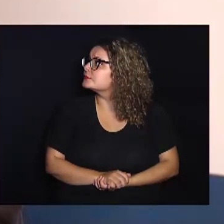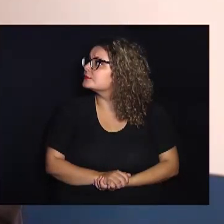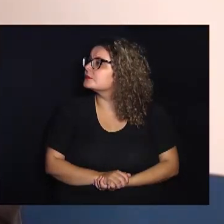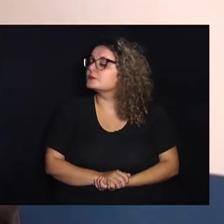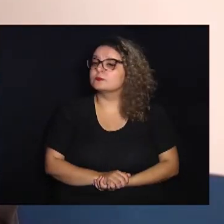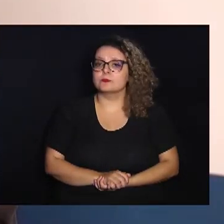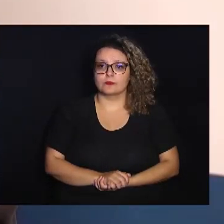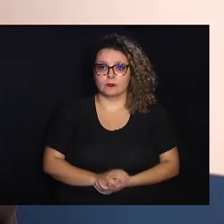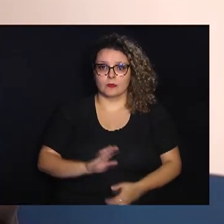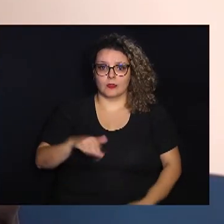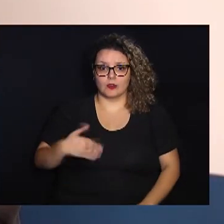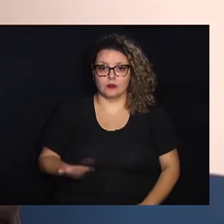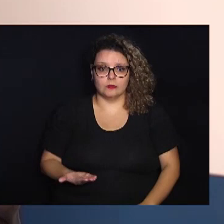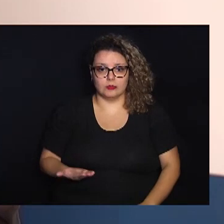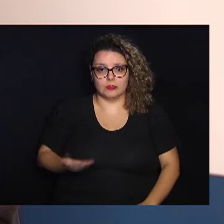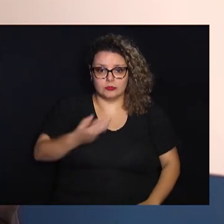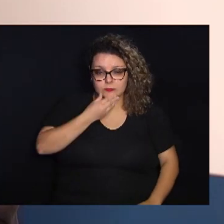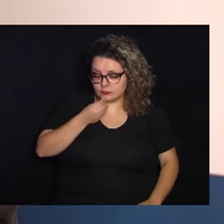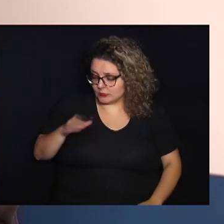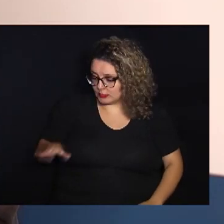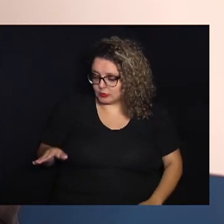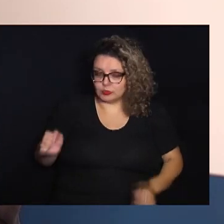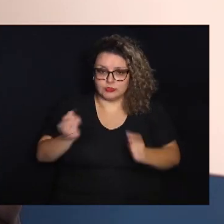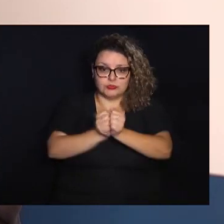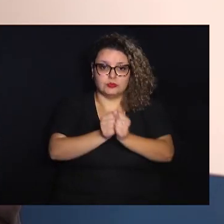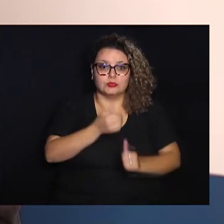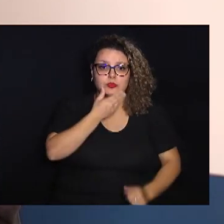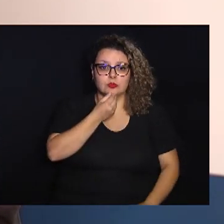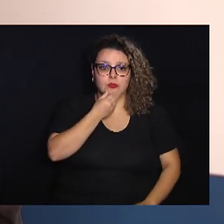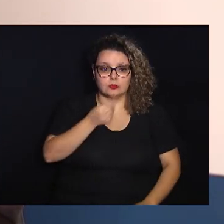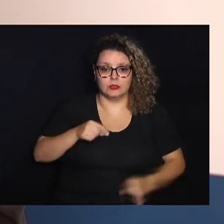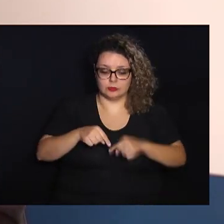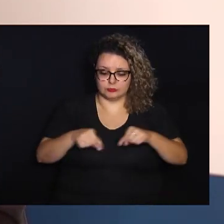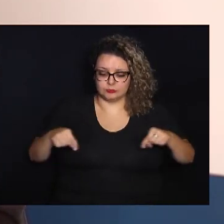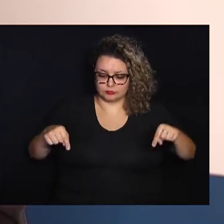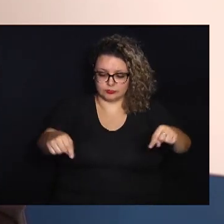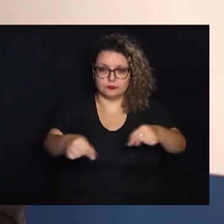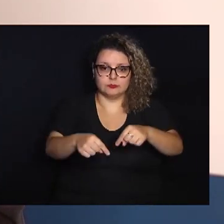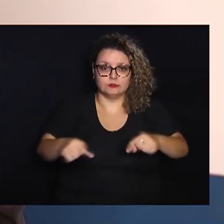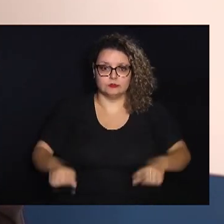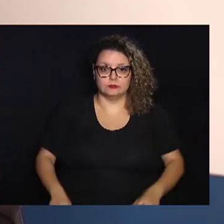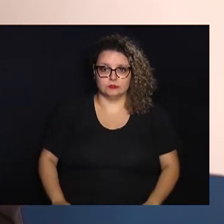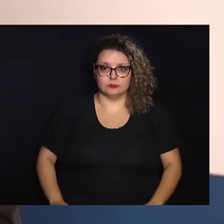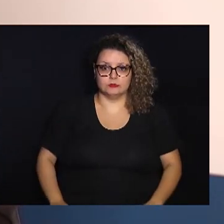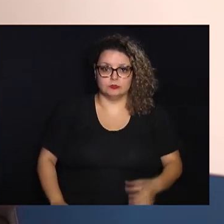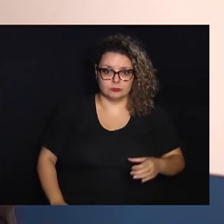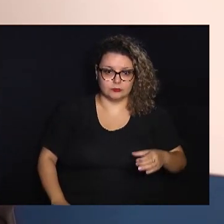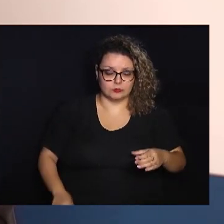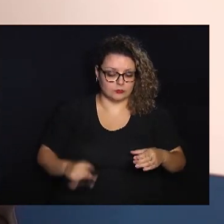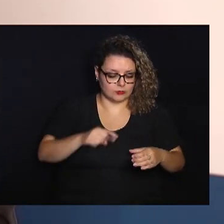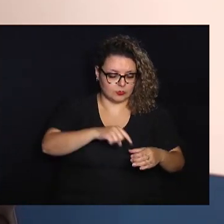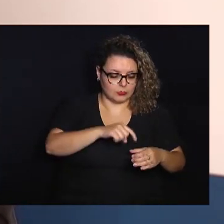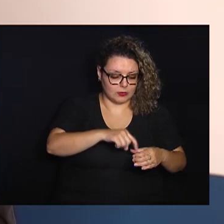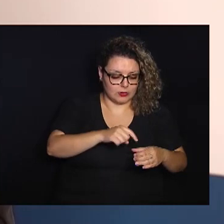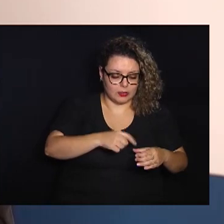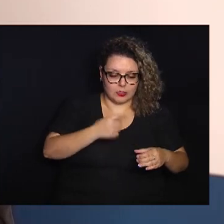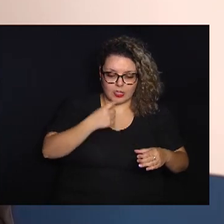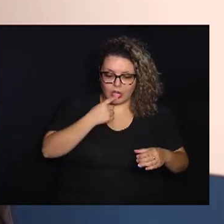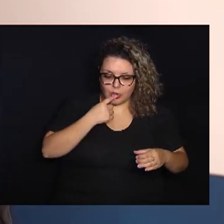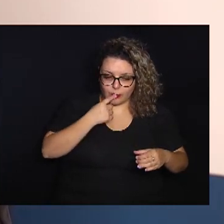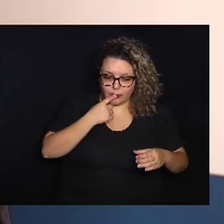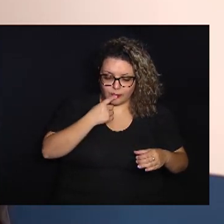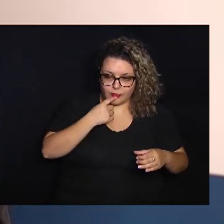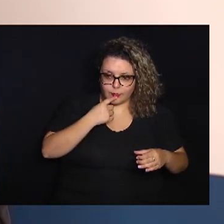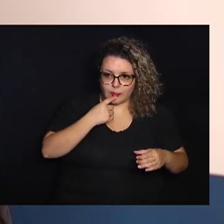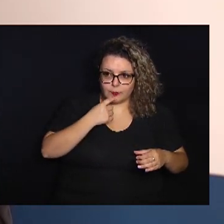Quando garoto, numa ocasião com meu pai, num campo de bocha, quando eu molhei o dedo, falou para ele molhar o dedo na pinga,